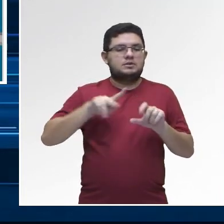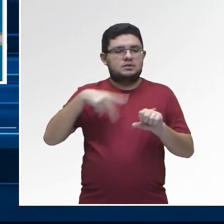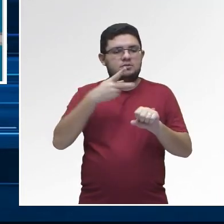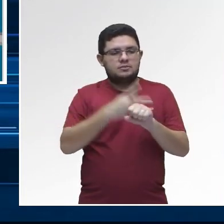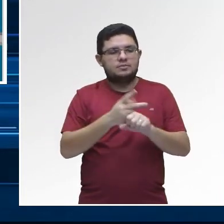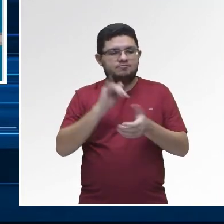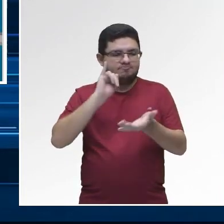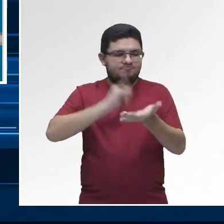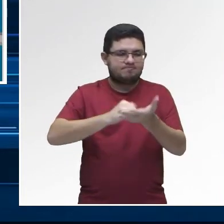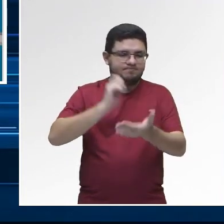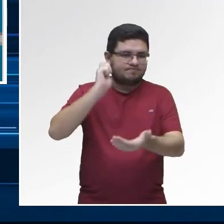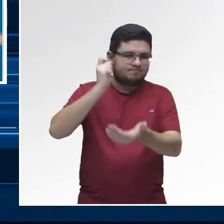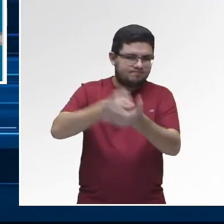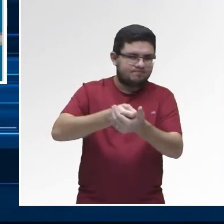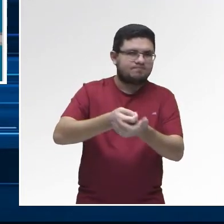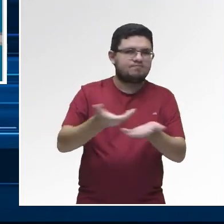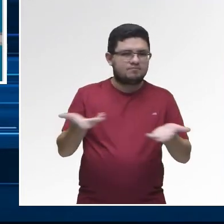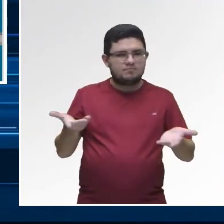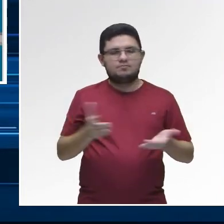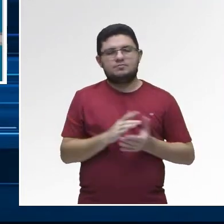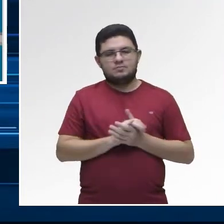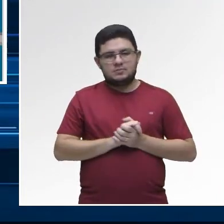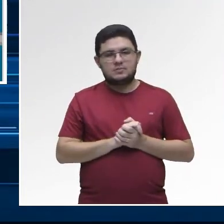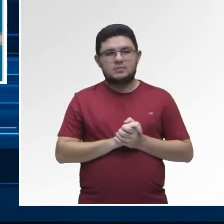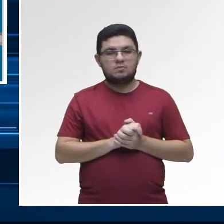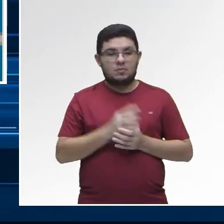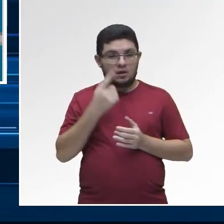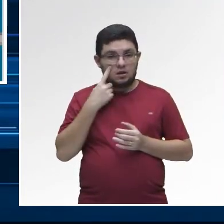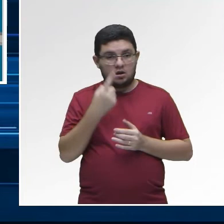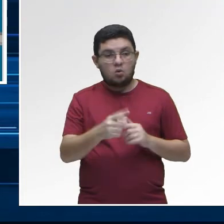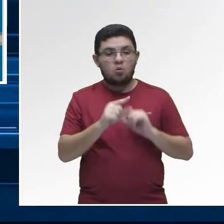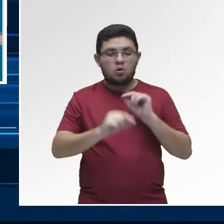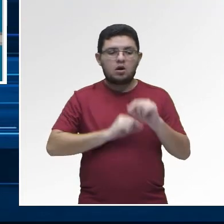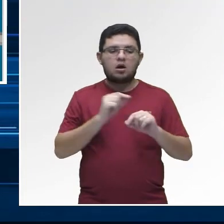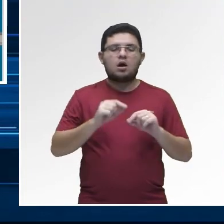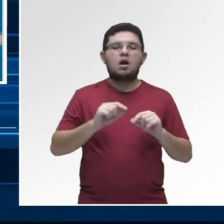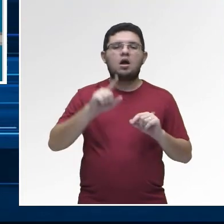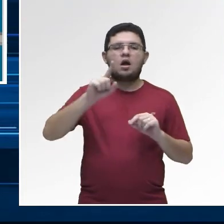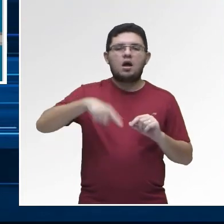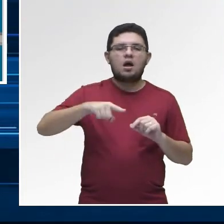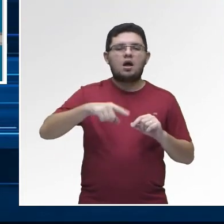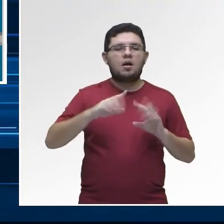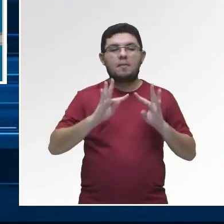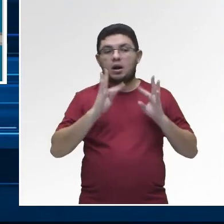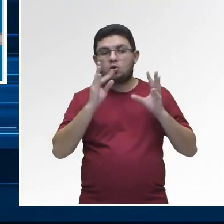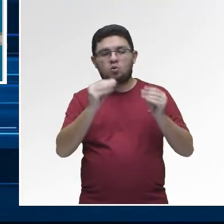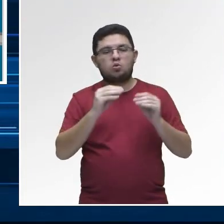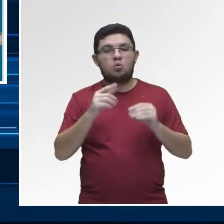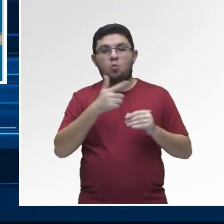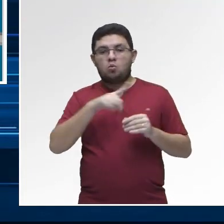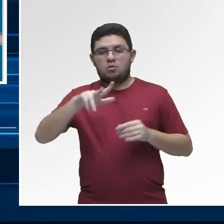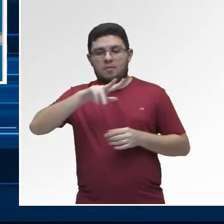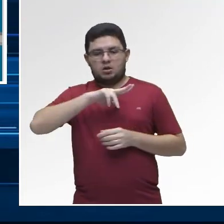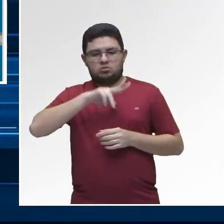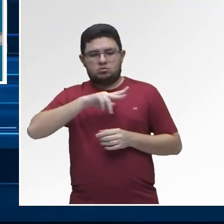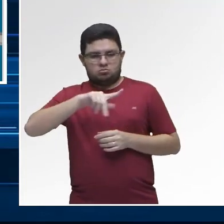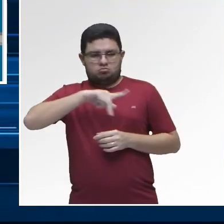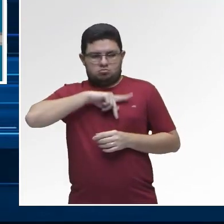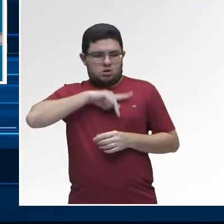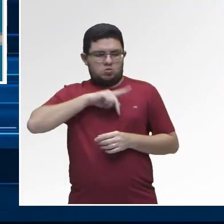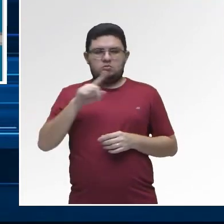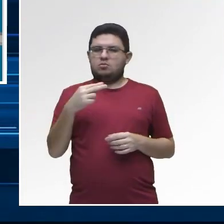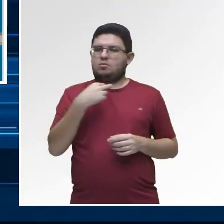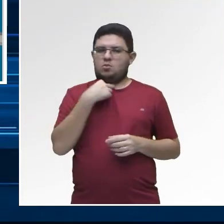forno era para todos. Ninguém tinha o seu forno particular em casa, era proibido. Ninguém podia. Assim como era proibida